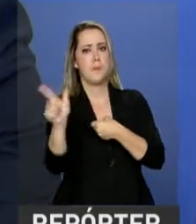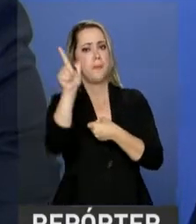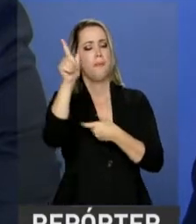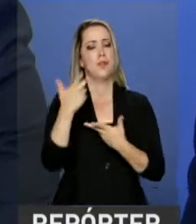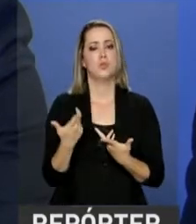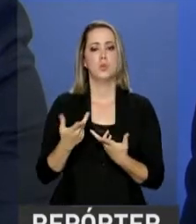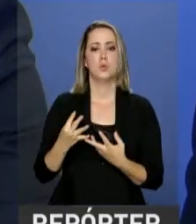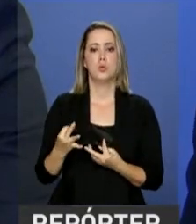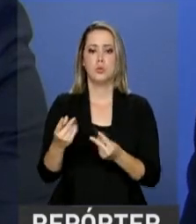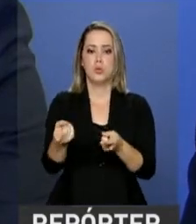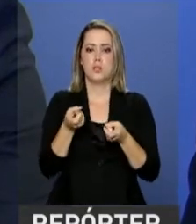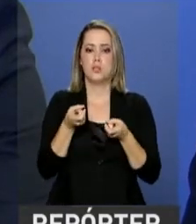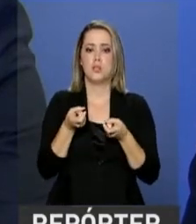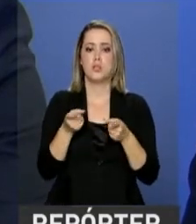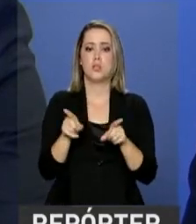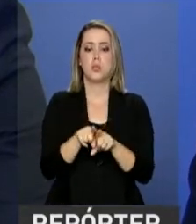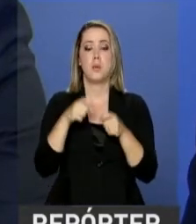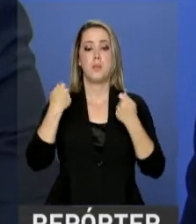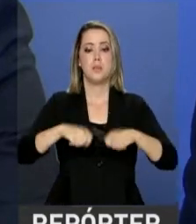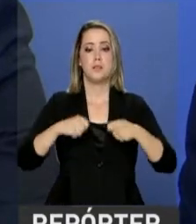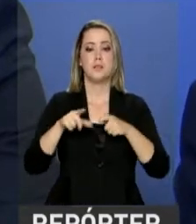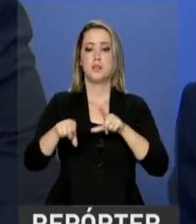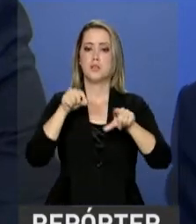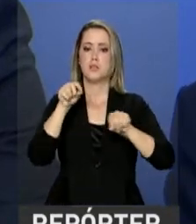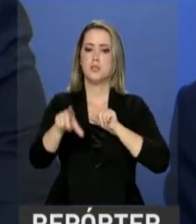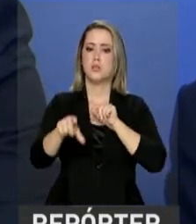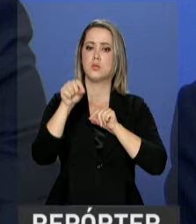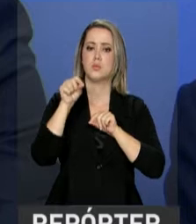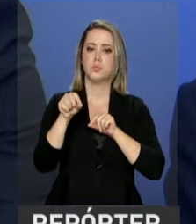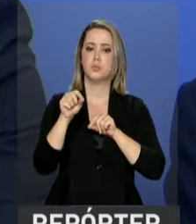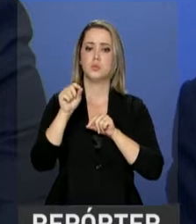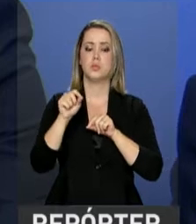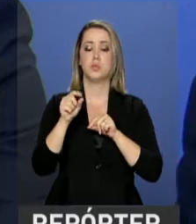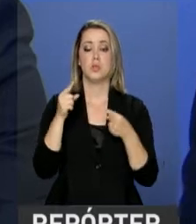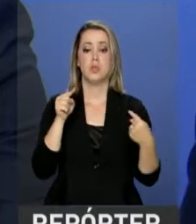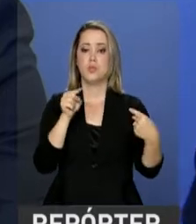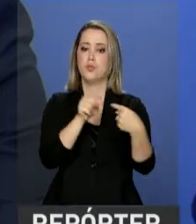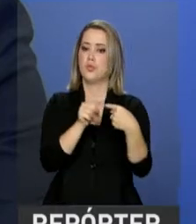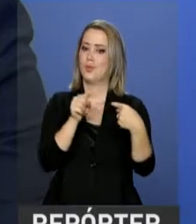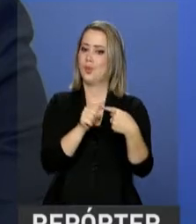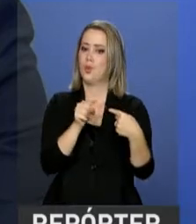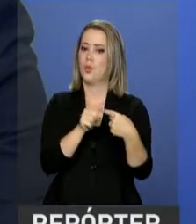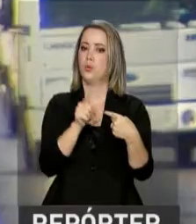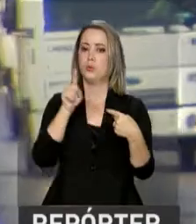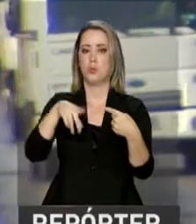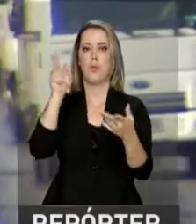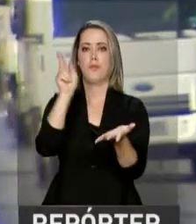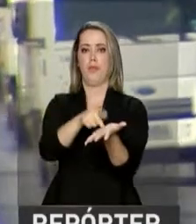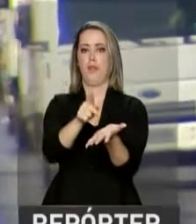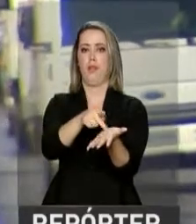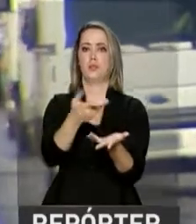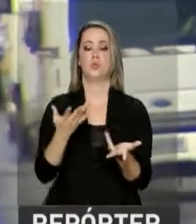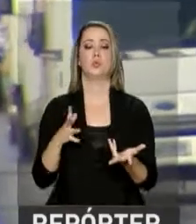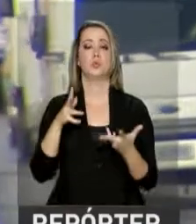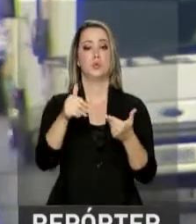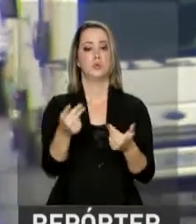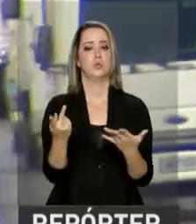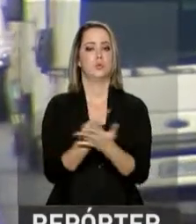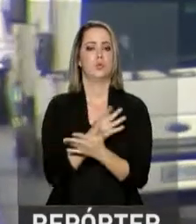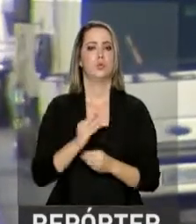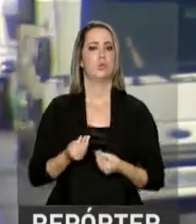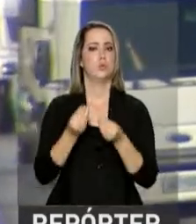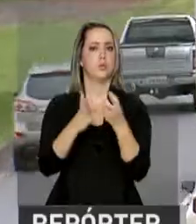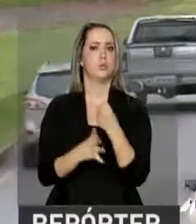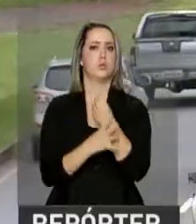as tarifas, elas serão definidas em função, calcadas na realidade. Tudo isso deu mais